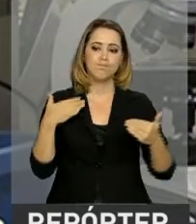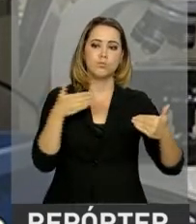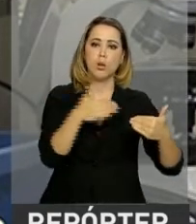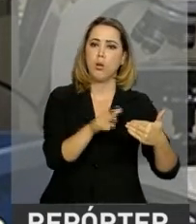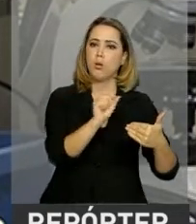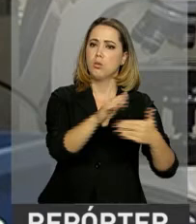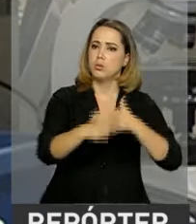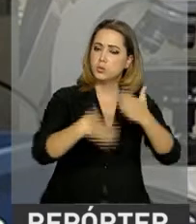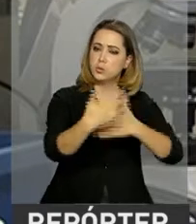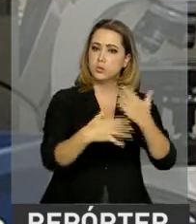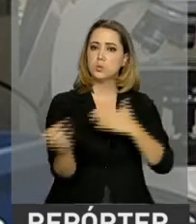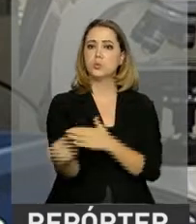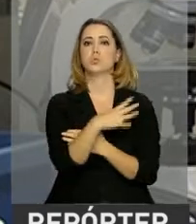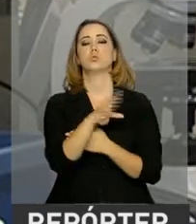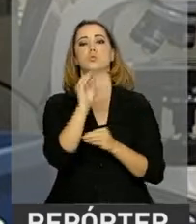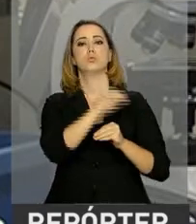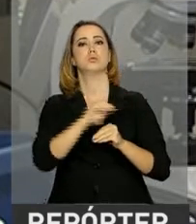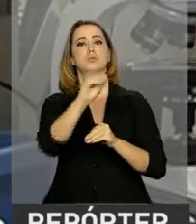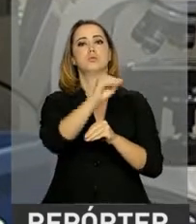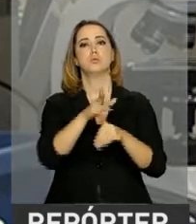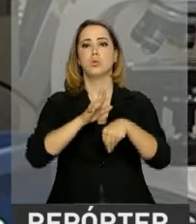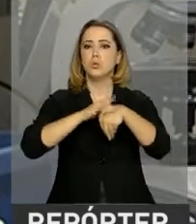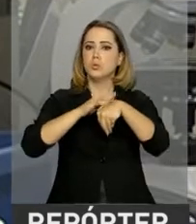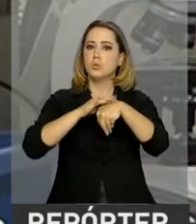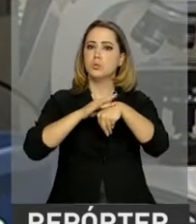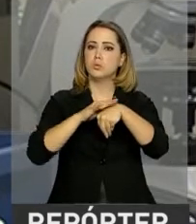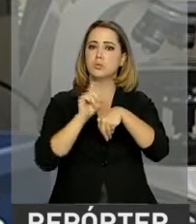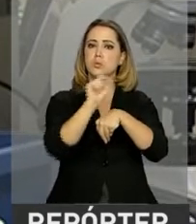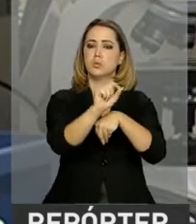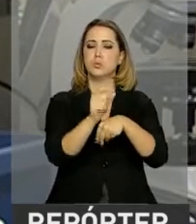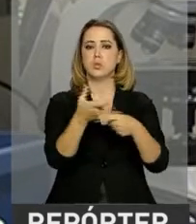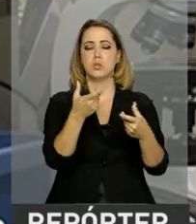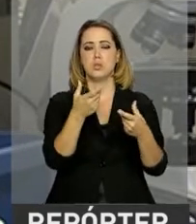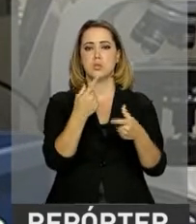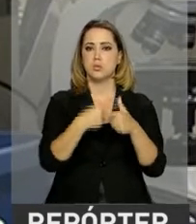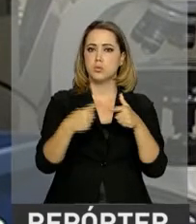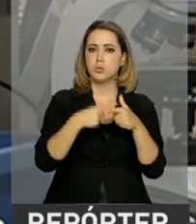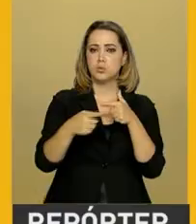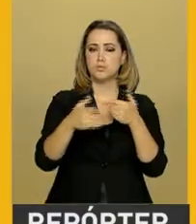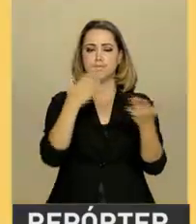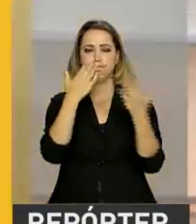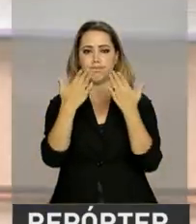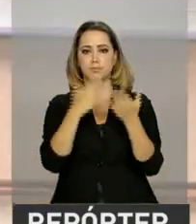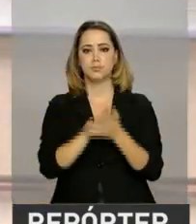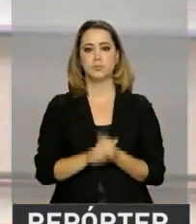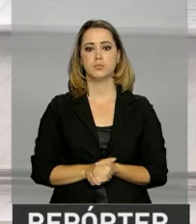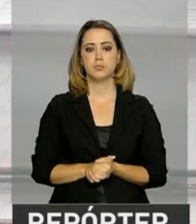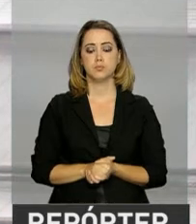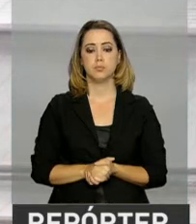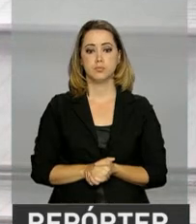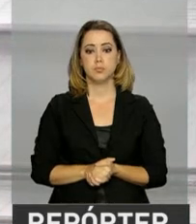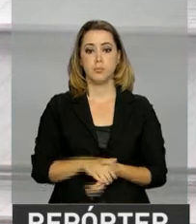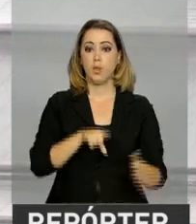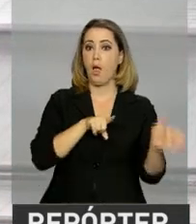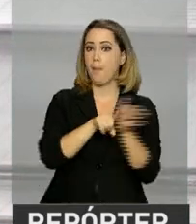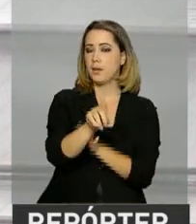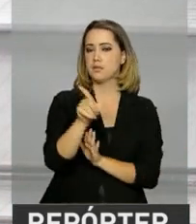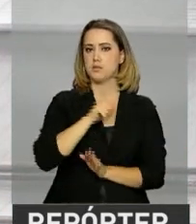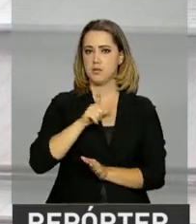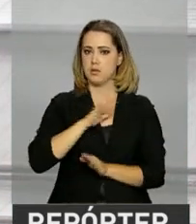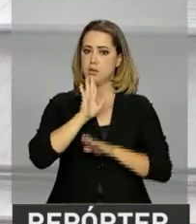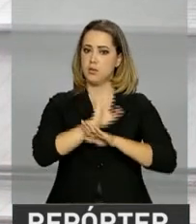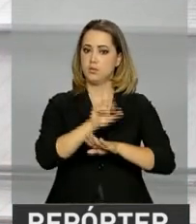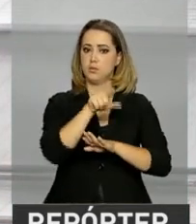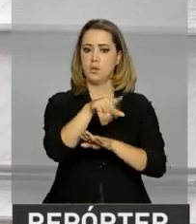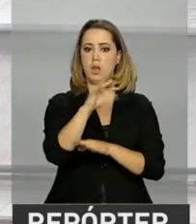desenvolvimento de um novo tratamento com essas doenças neurológicas e psiquiátricas a pesquisa teve o apoio